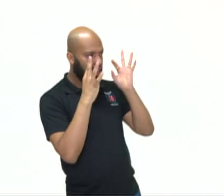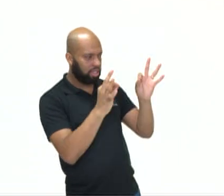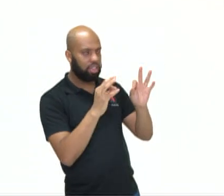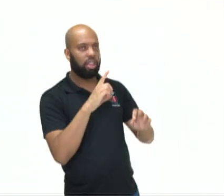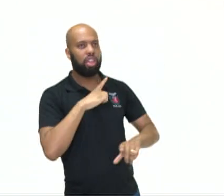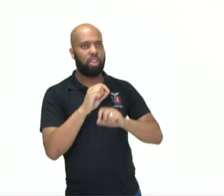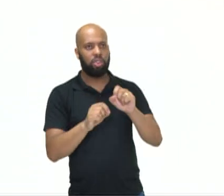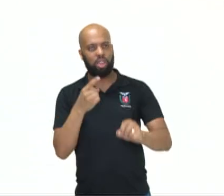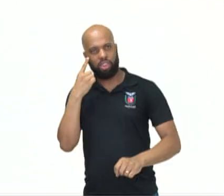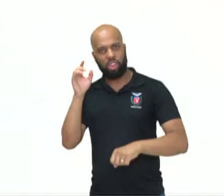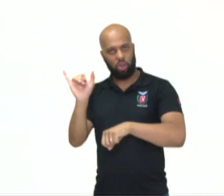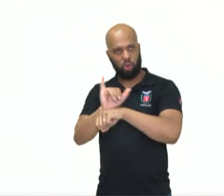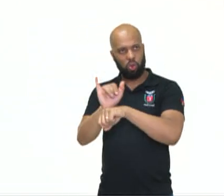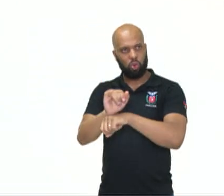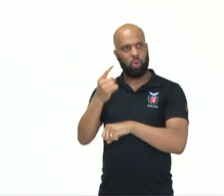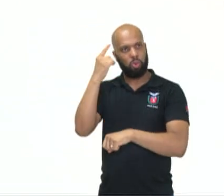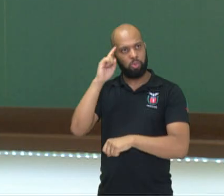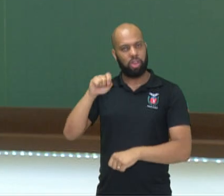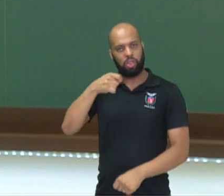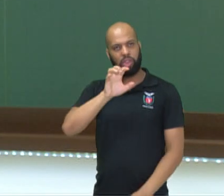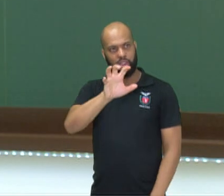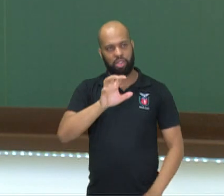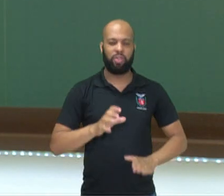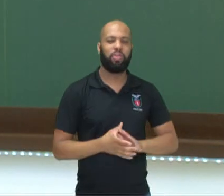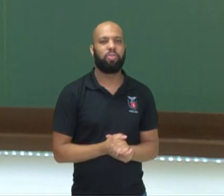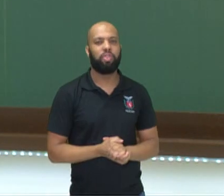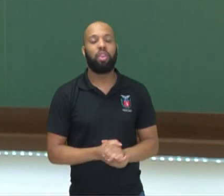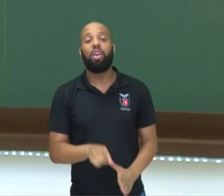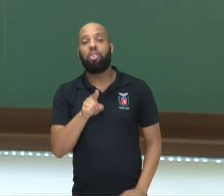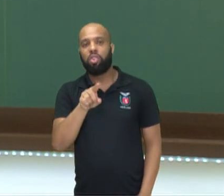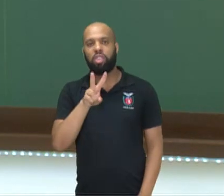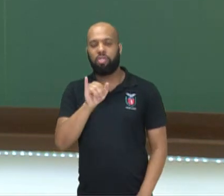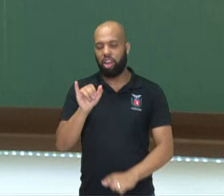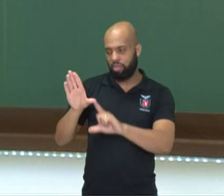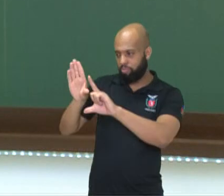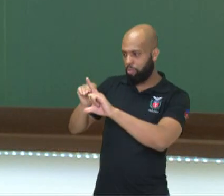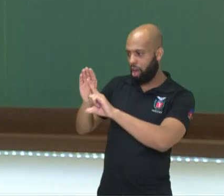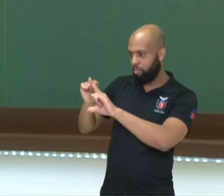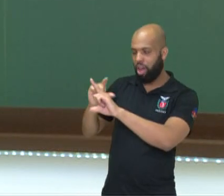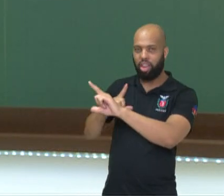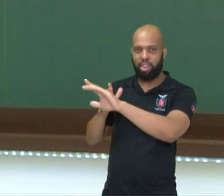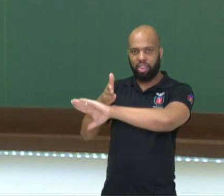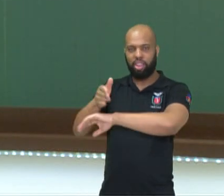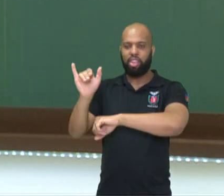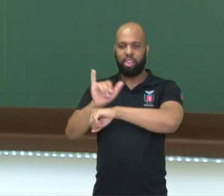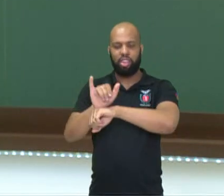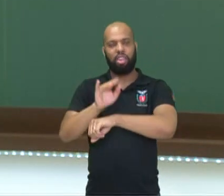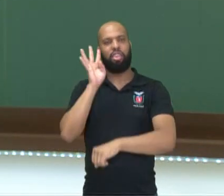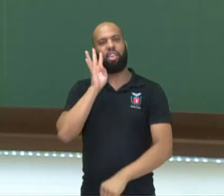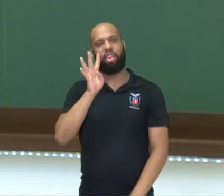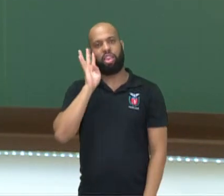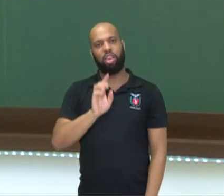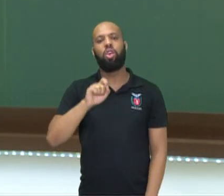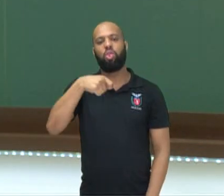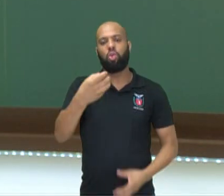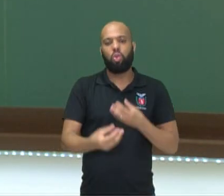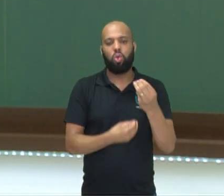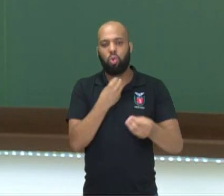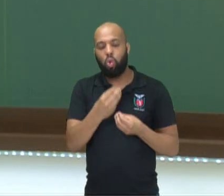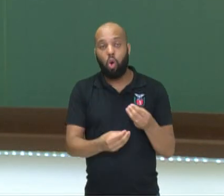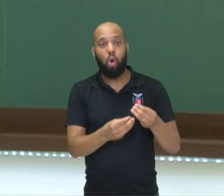do Saber e pense mais sobre isso. Então, você vai ser encaminhado para um vídeo bem bacana que vai falar sobre como